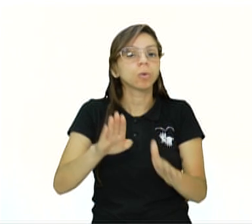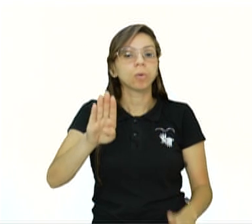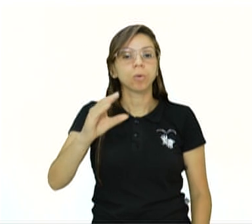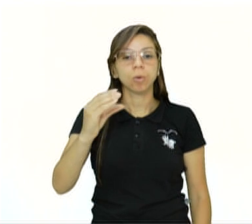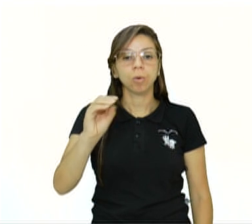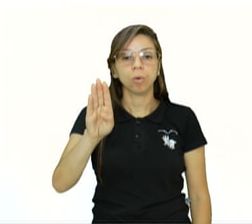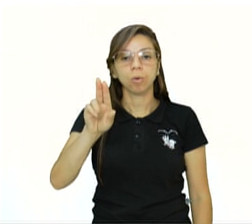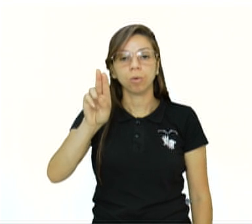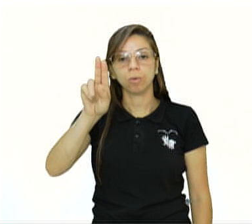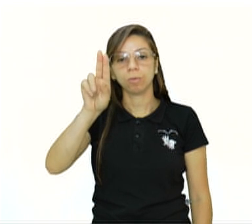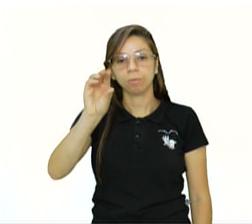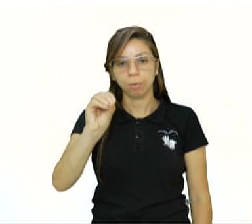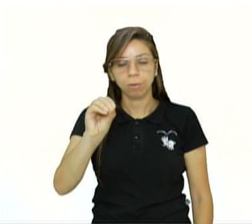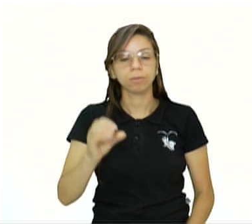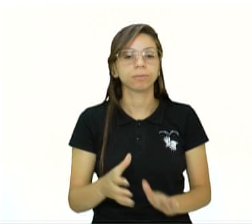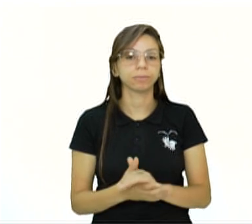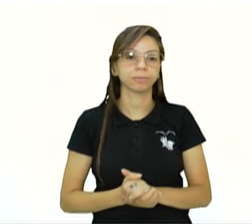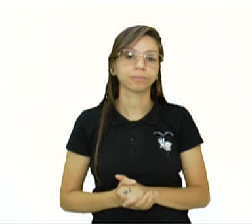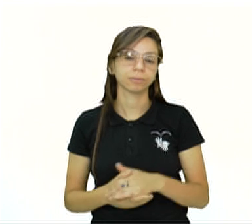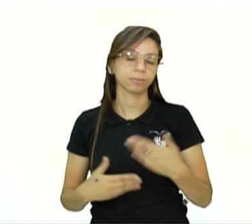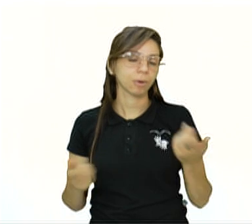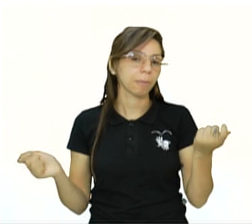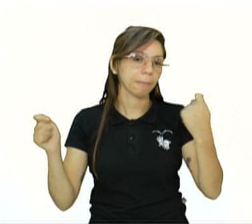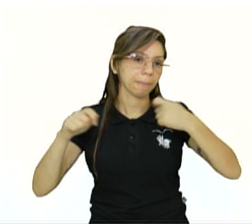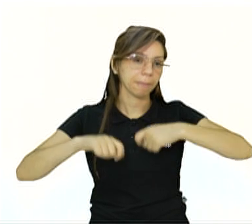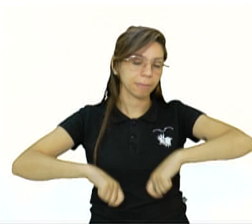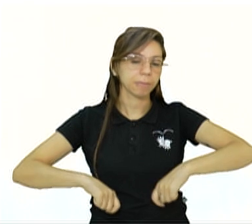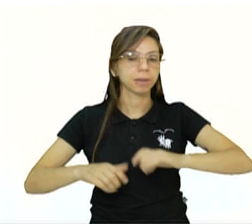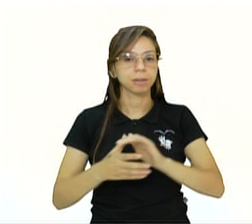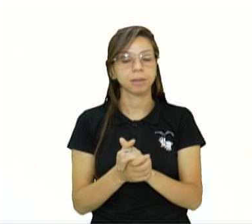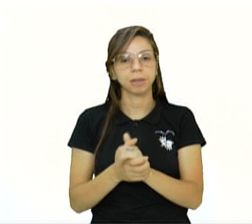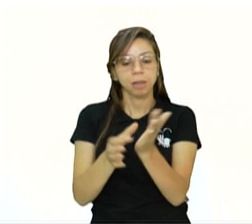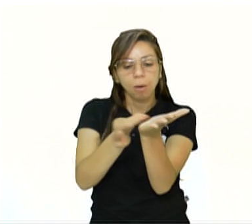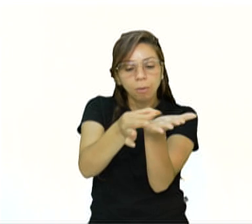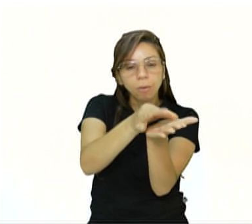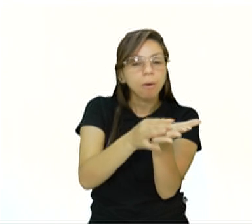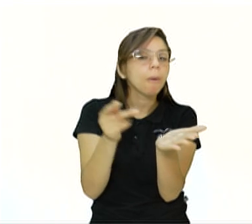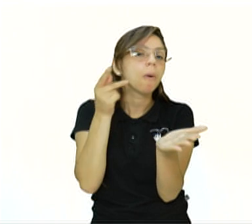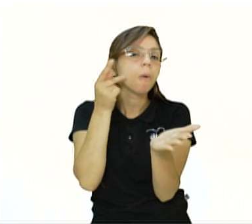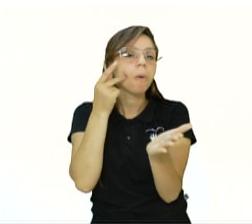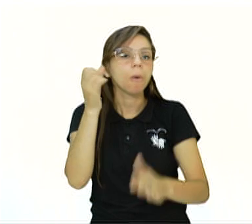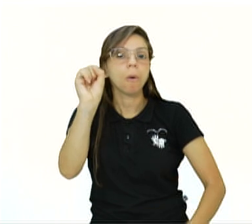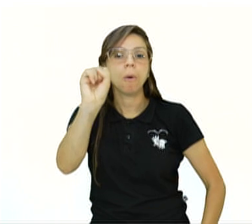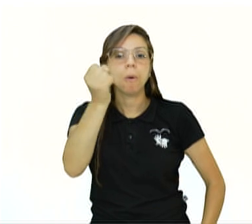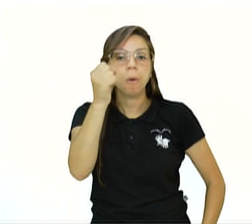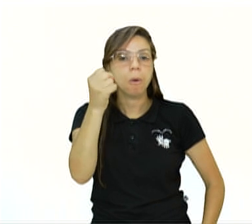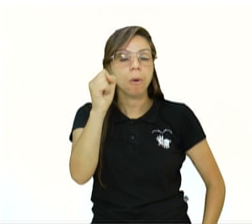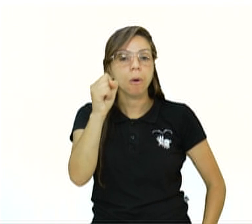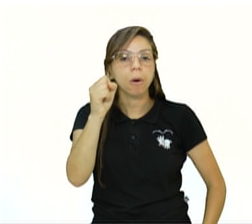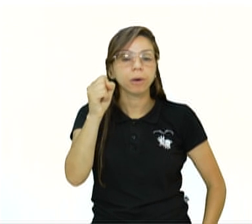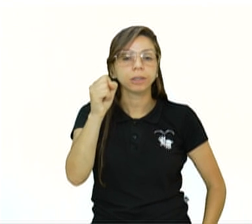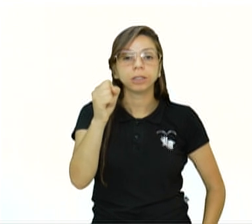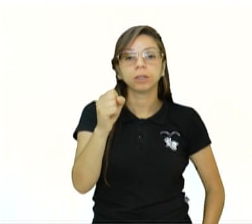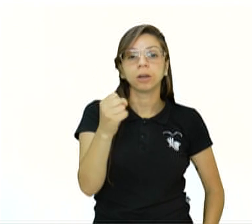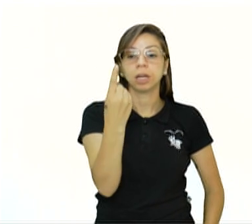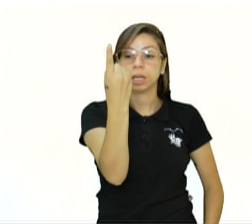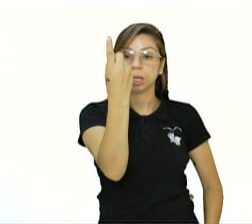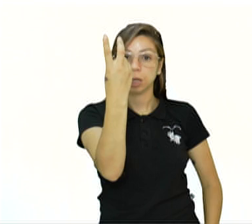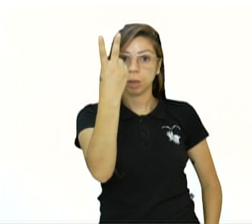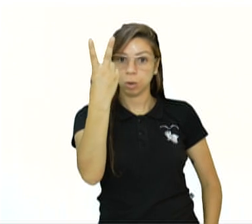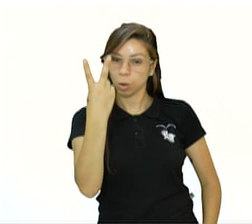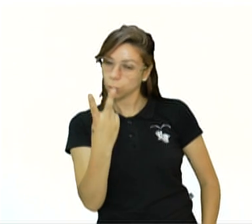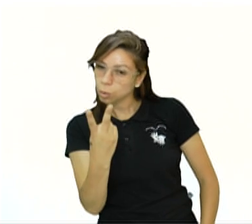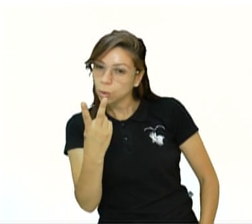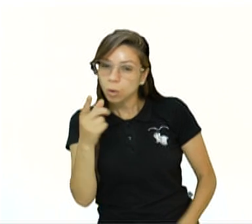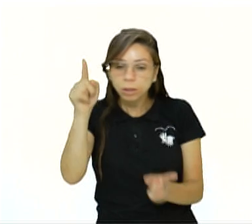então. Para montar o cubo, nós precisaremos de 8 jujubas e 12 palitinhos de dente. Por que